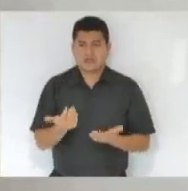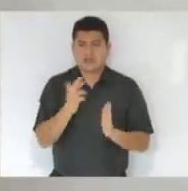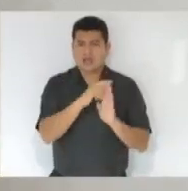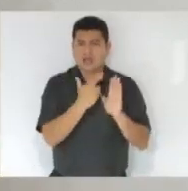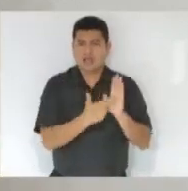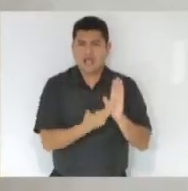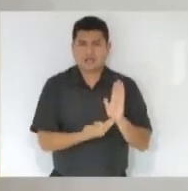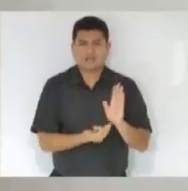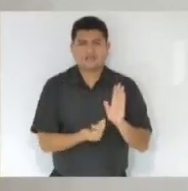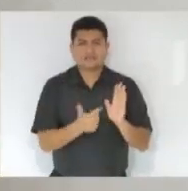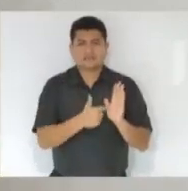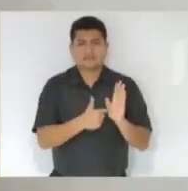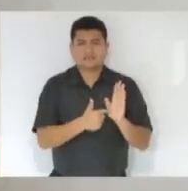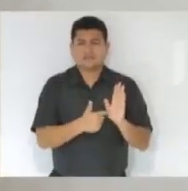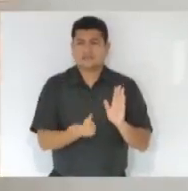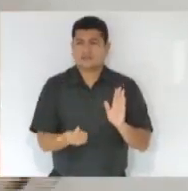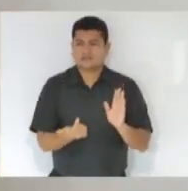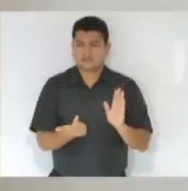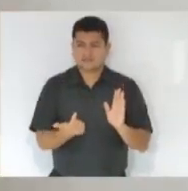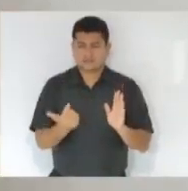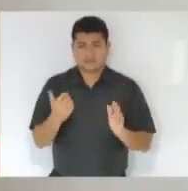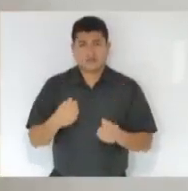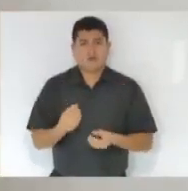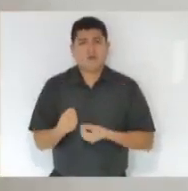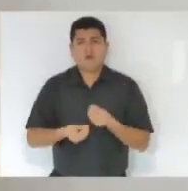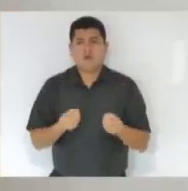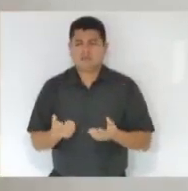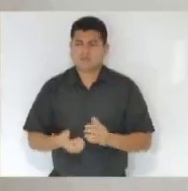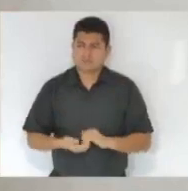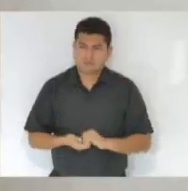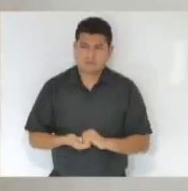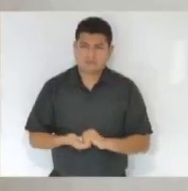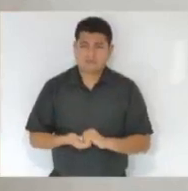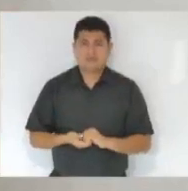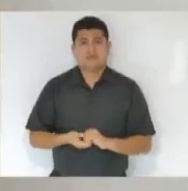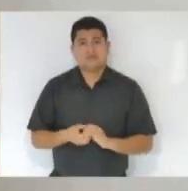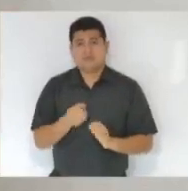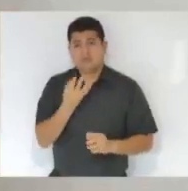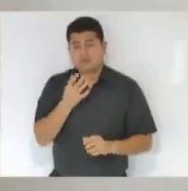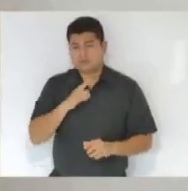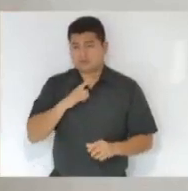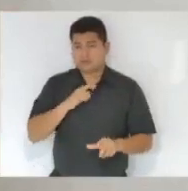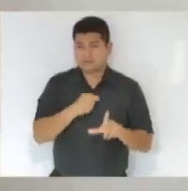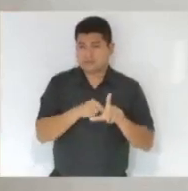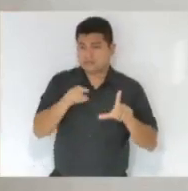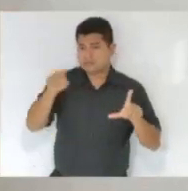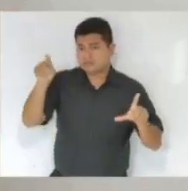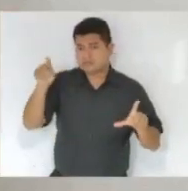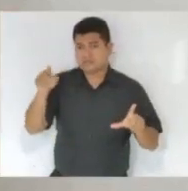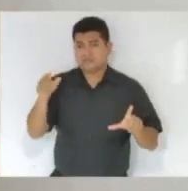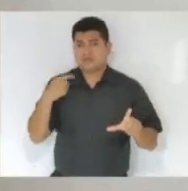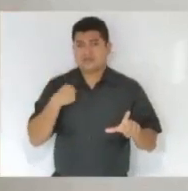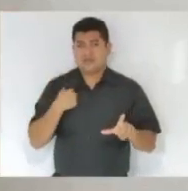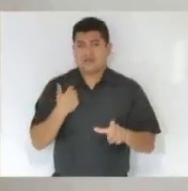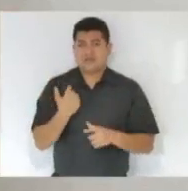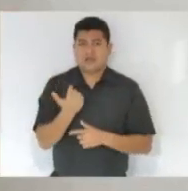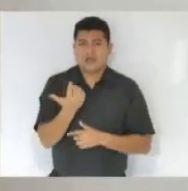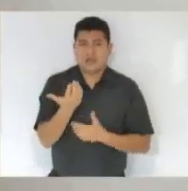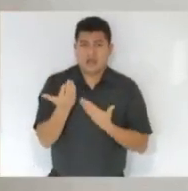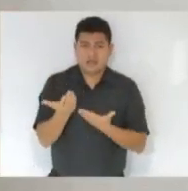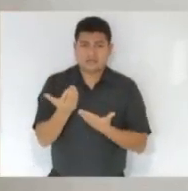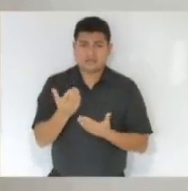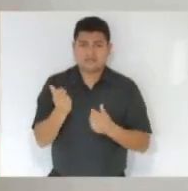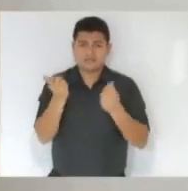relação às suas instituições? Como saber como estamos? Bom, existe um índice, que é o índice do Heritage Foundation, que nos dá um